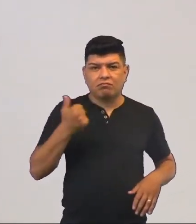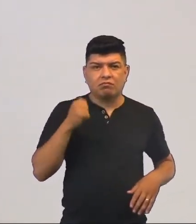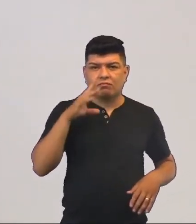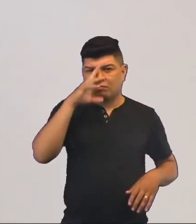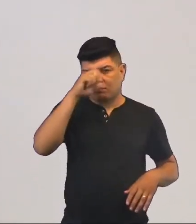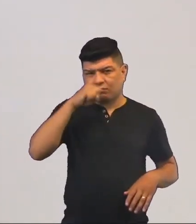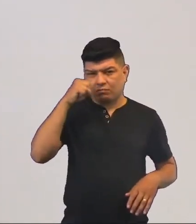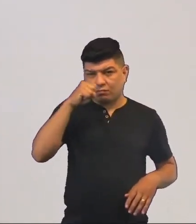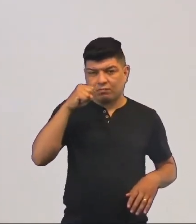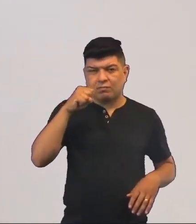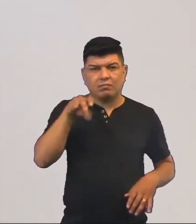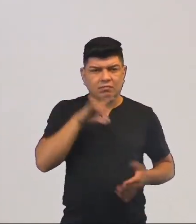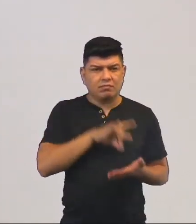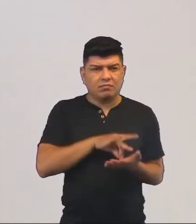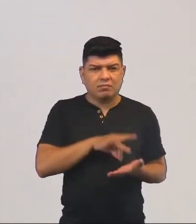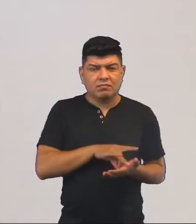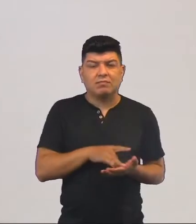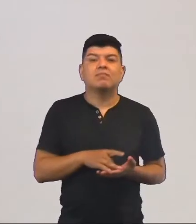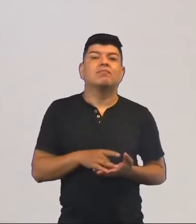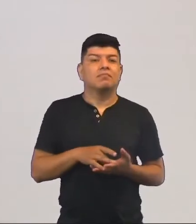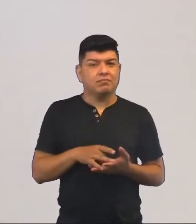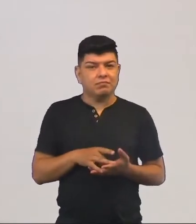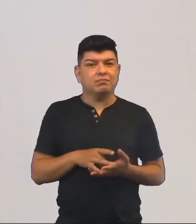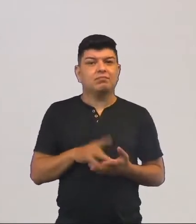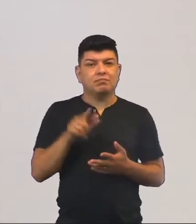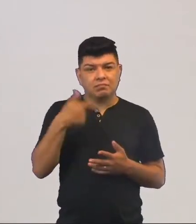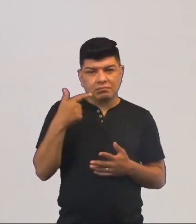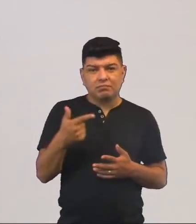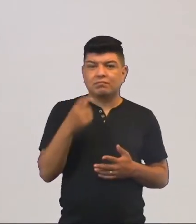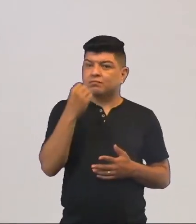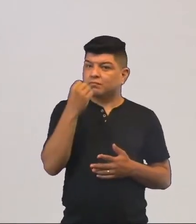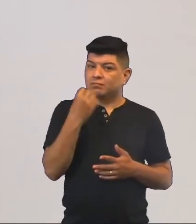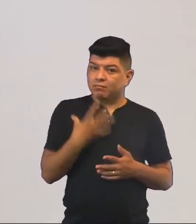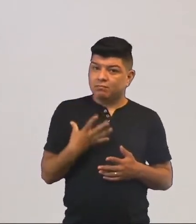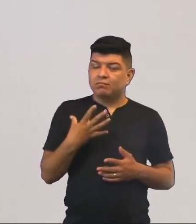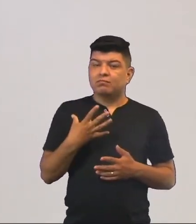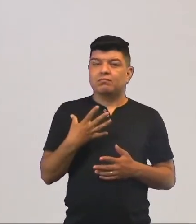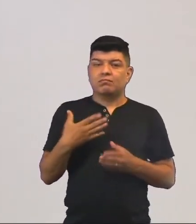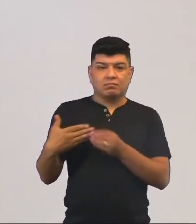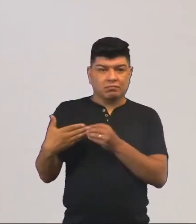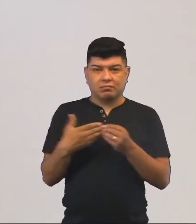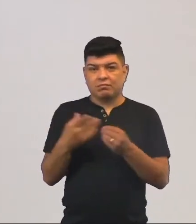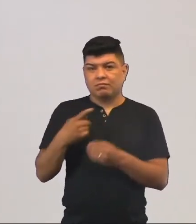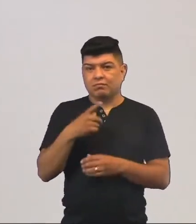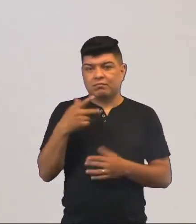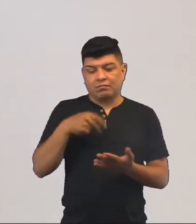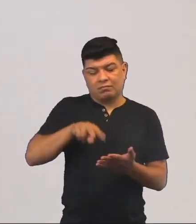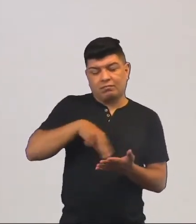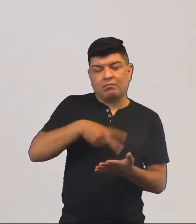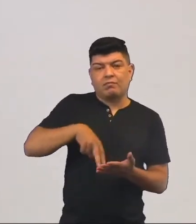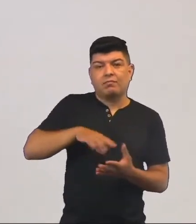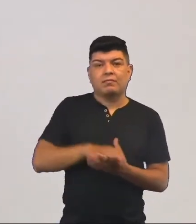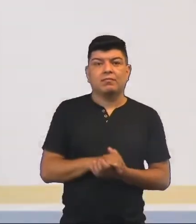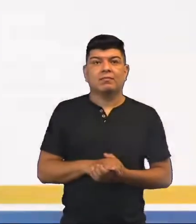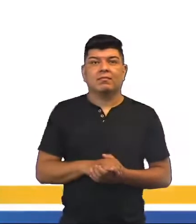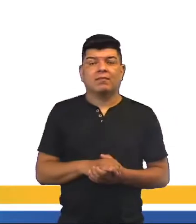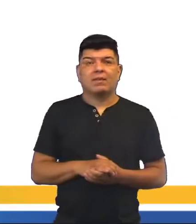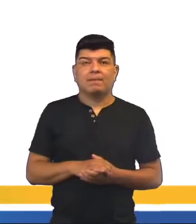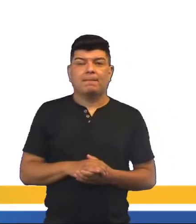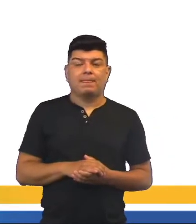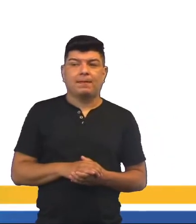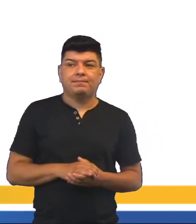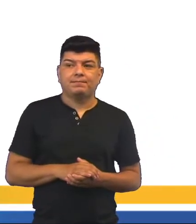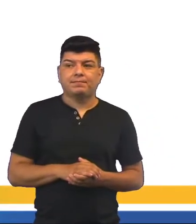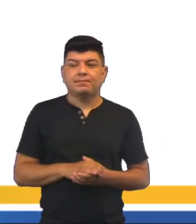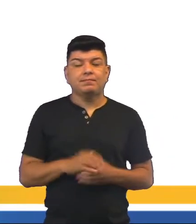mais forte? Sente? Então um benefício físico aí que a dança traz para você, né? Então vamos lá.